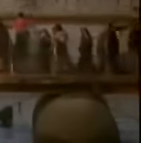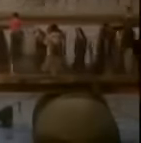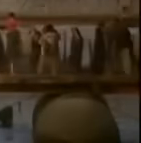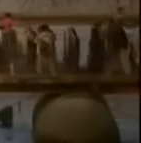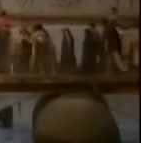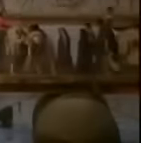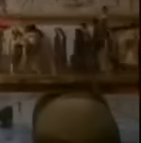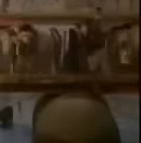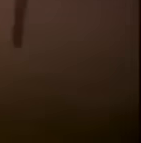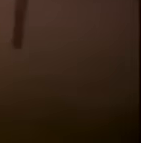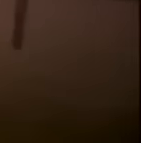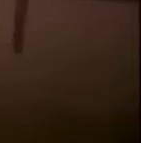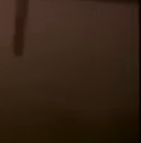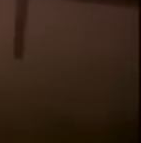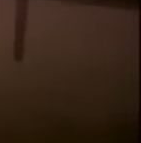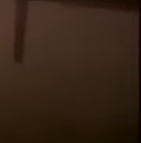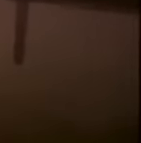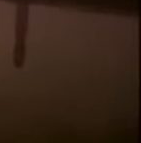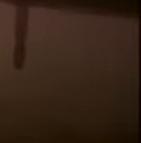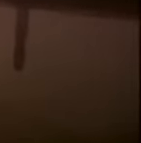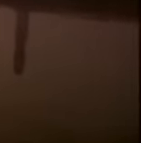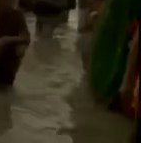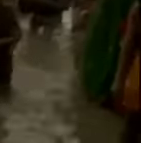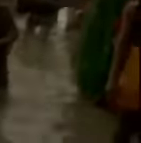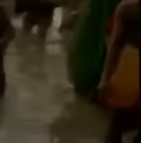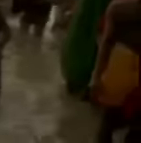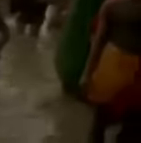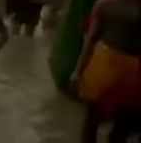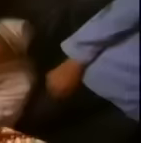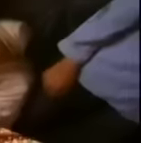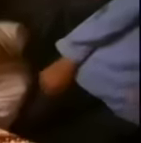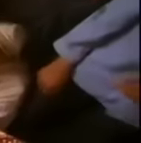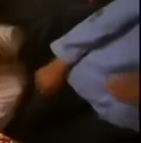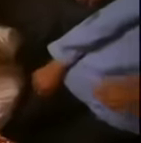Descubra todos os mistérios da Índia oculta.